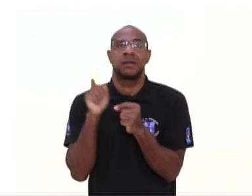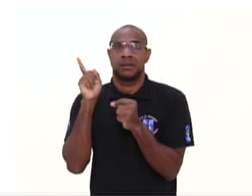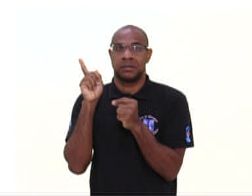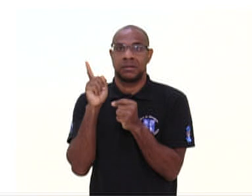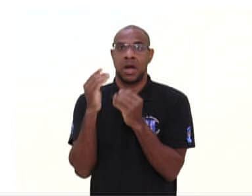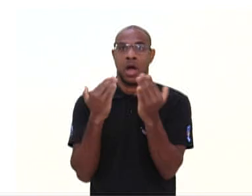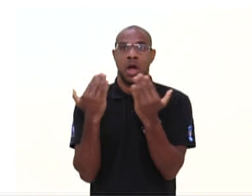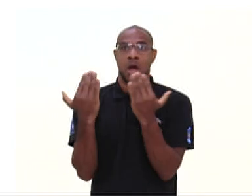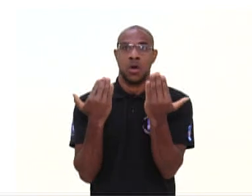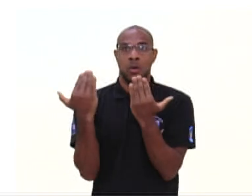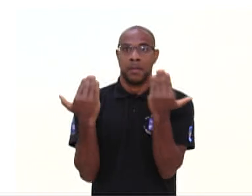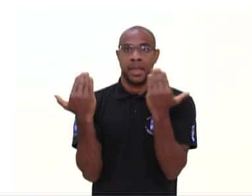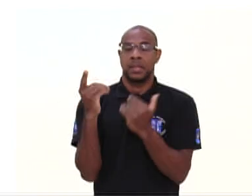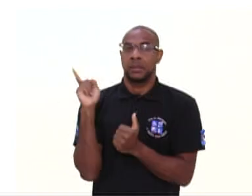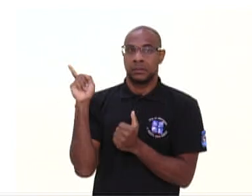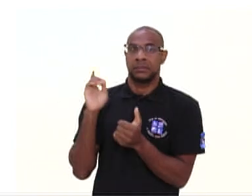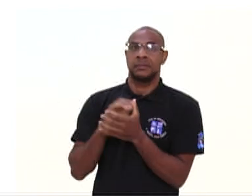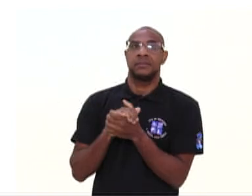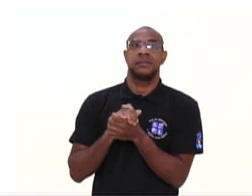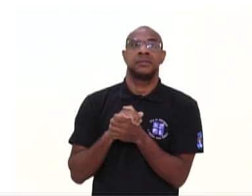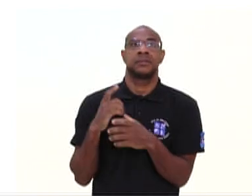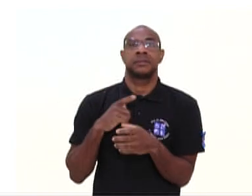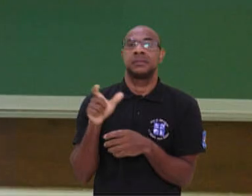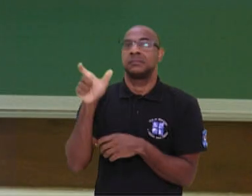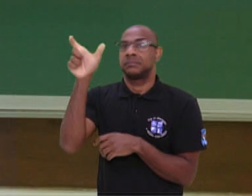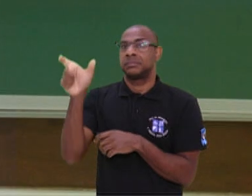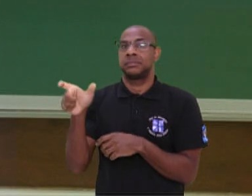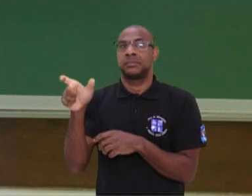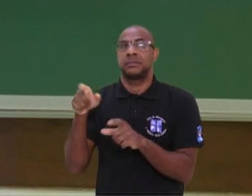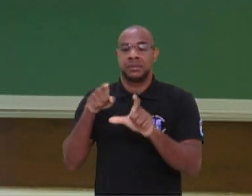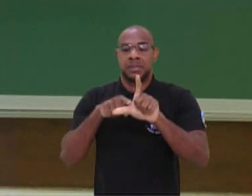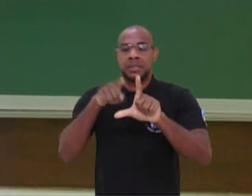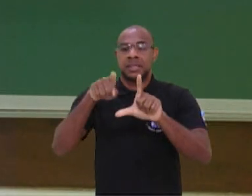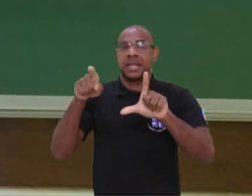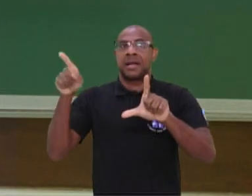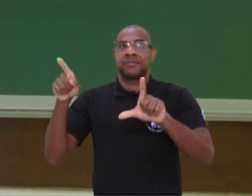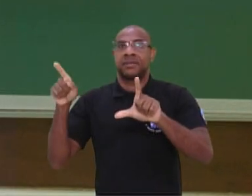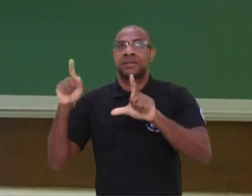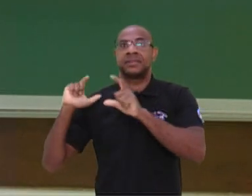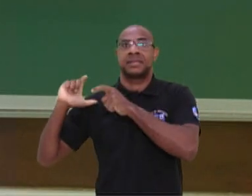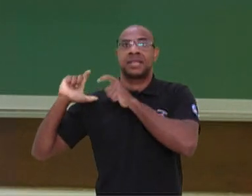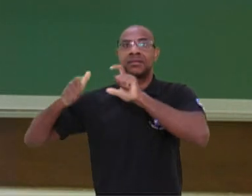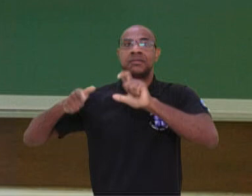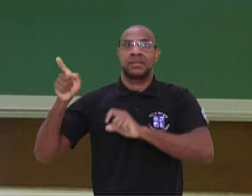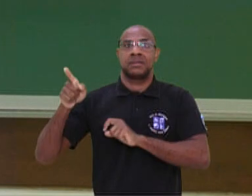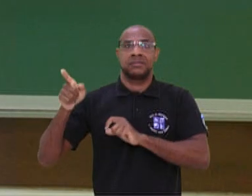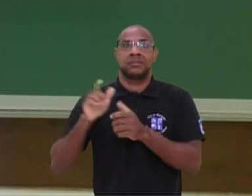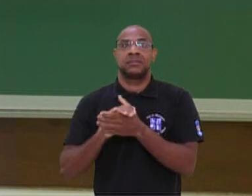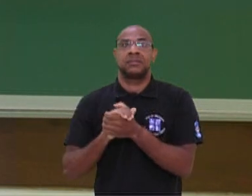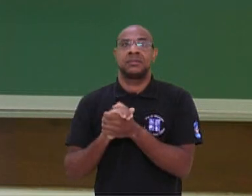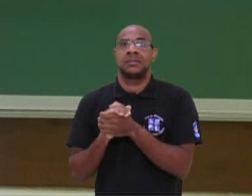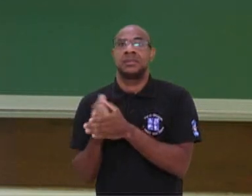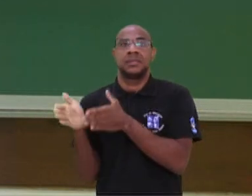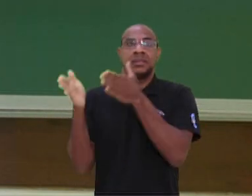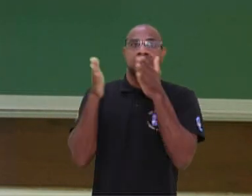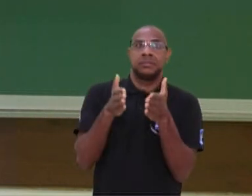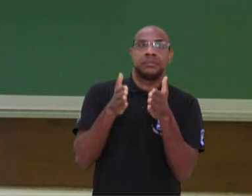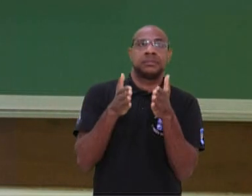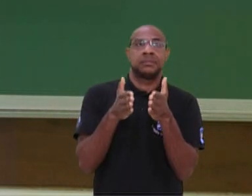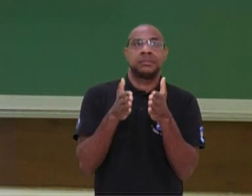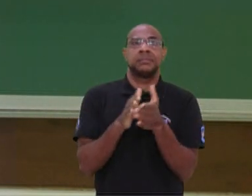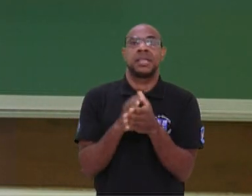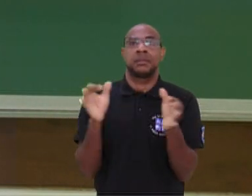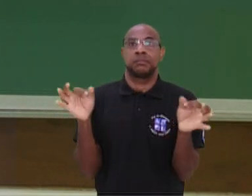a comparação com vocês. À direita você tem um gráfico um pouco mais tradicional, à esquerda um infográfico mais